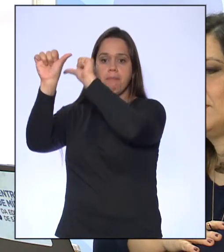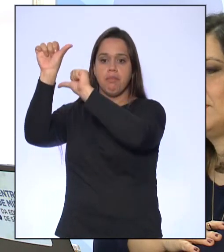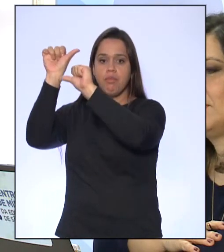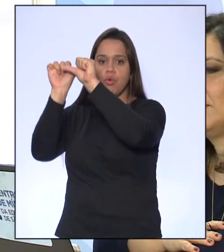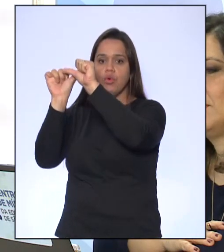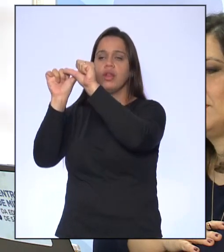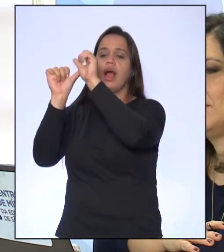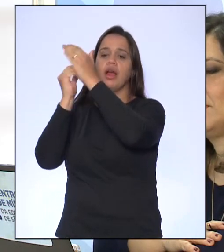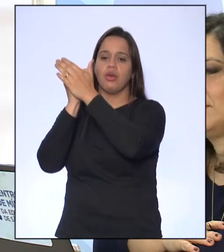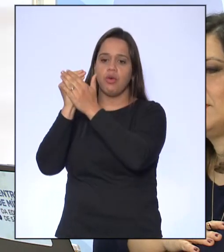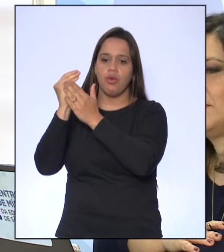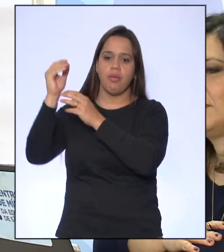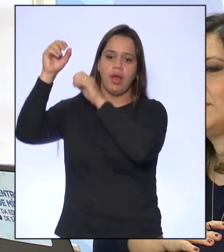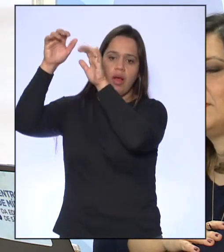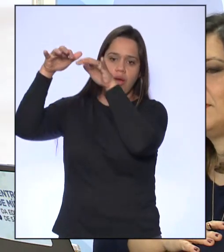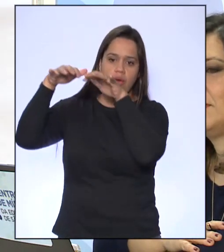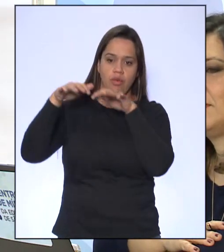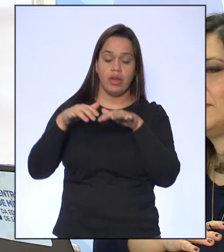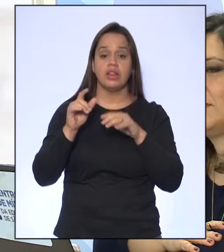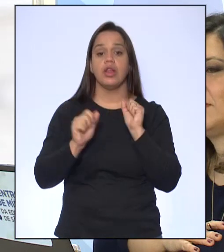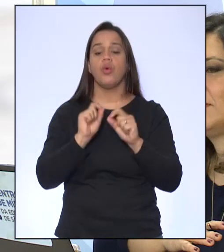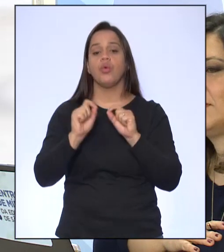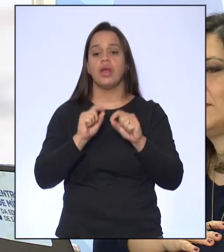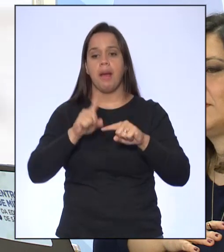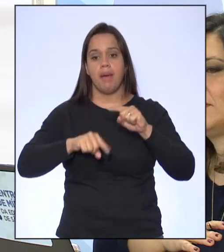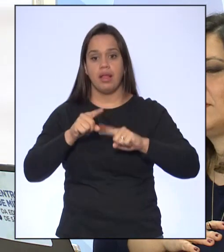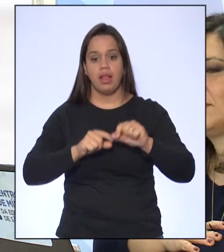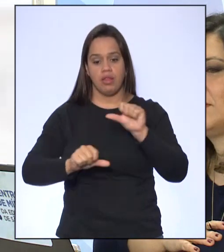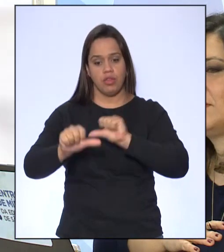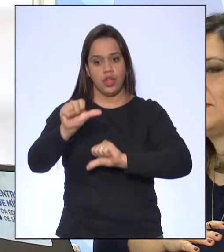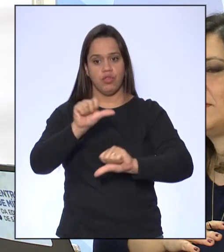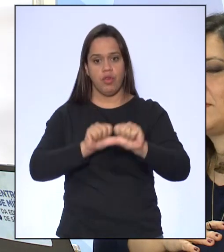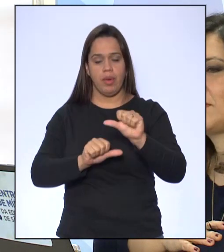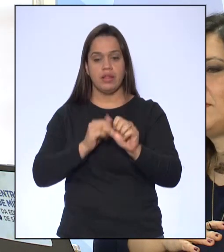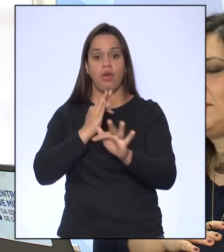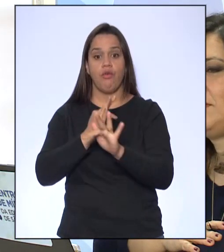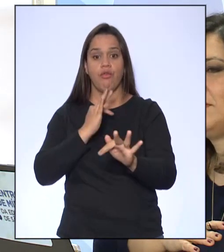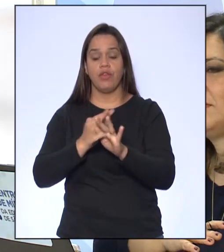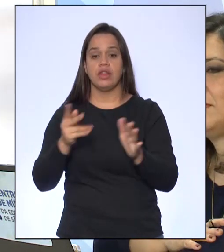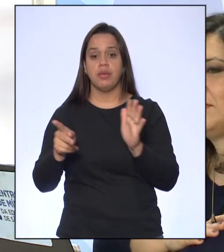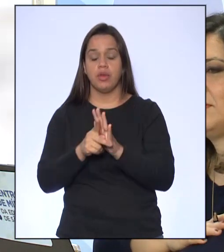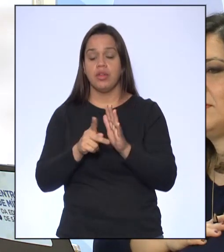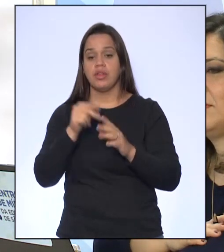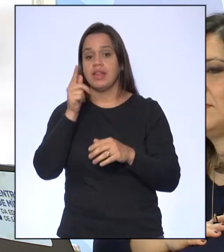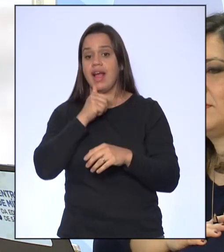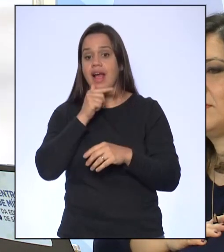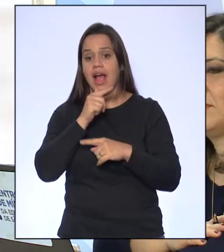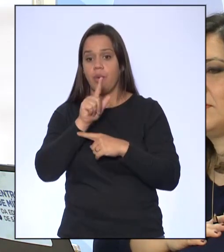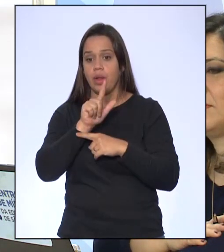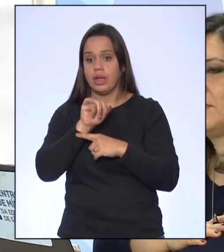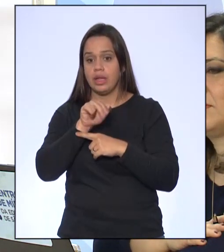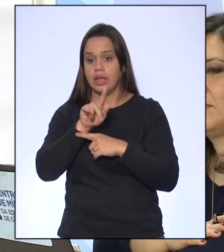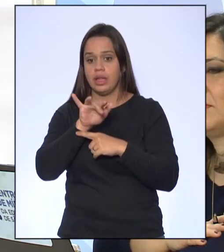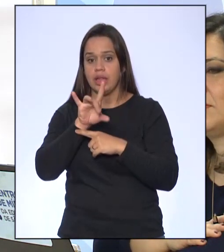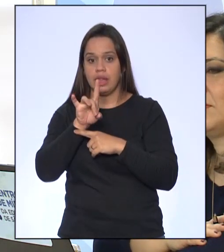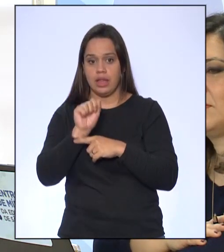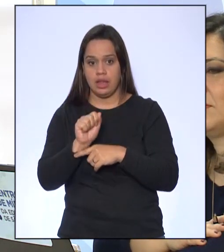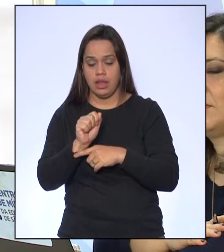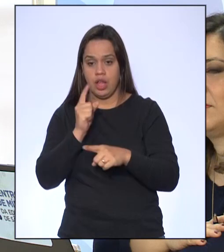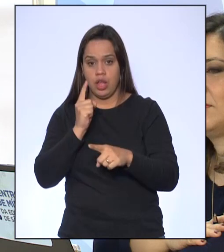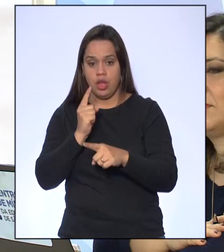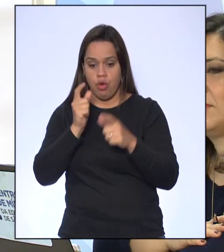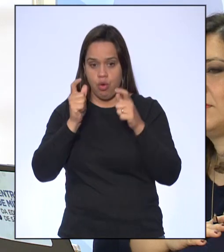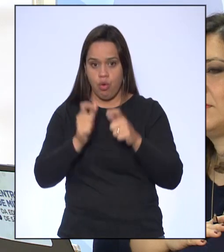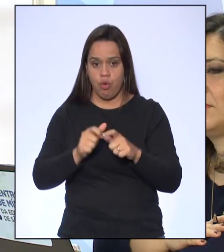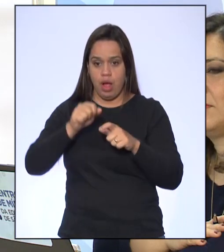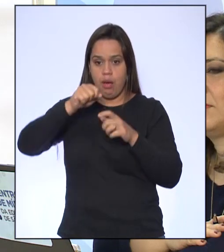transformação física da matéria. E aí, se essa água líquida atingir um local lá que esteja muito, muito